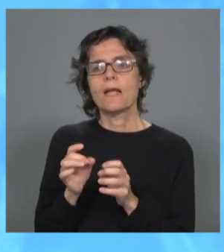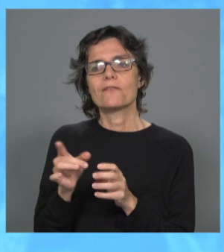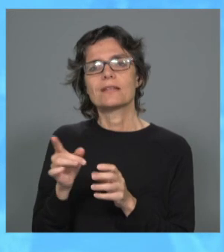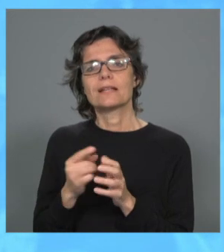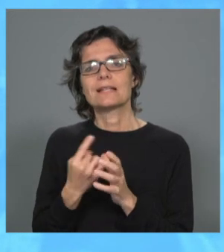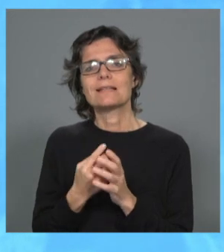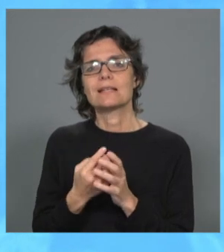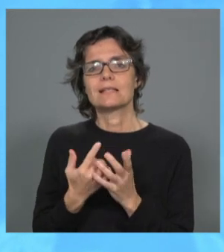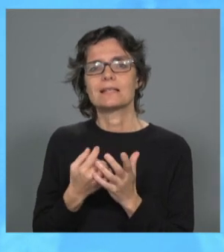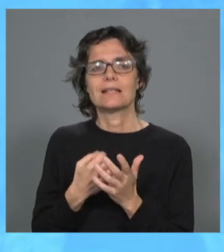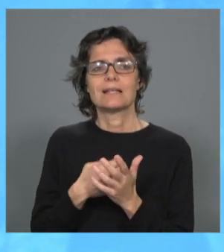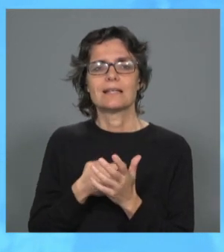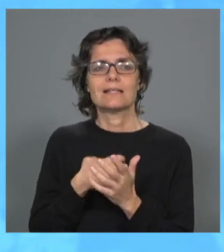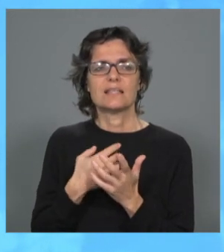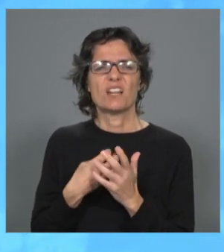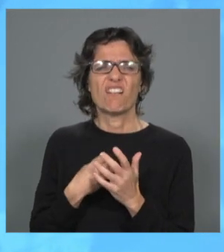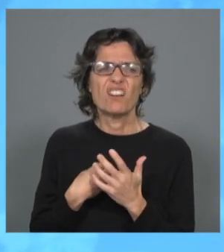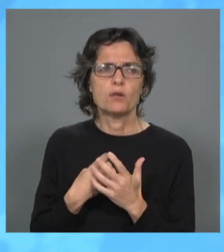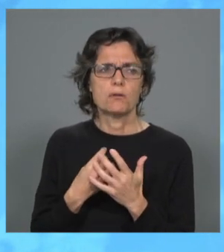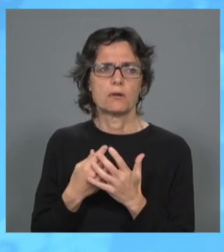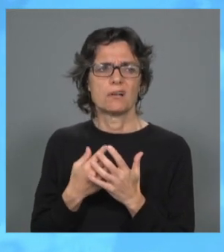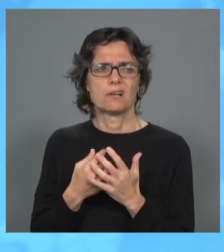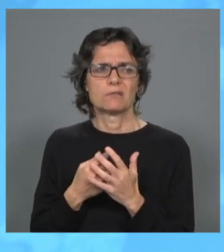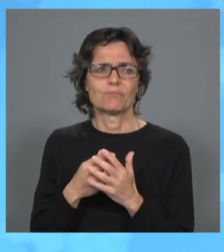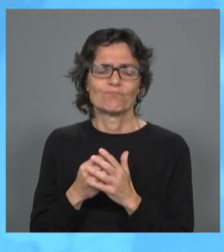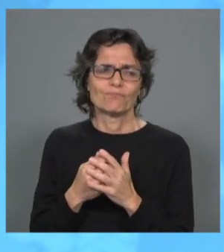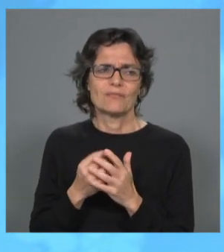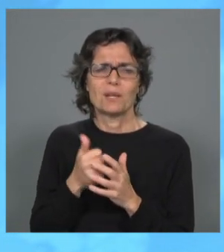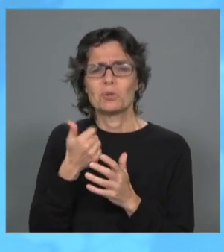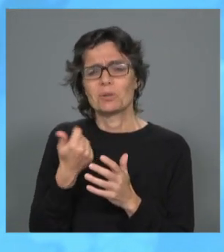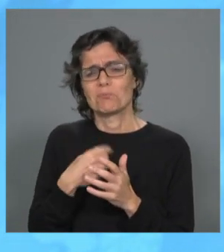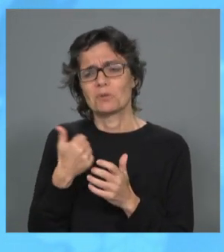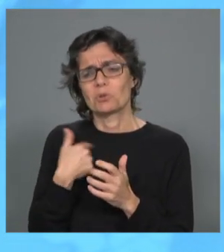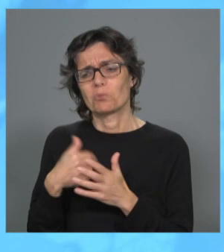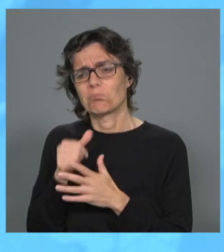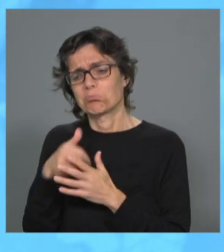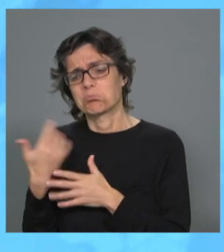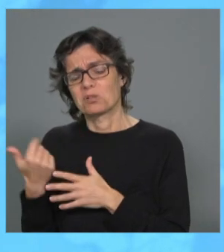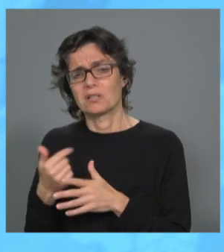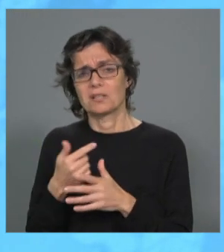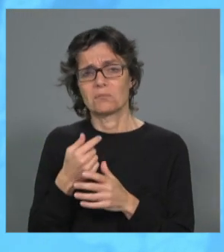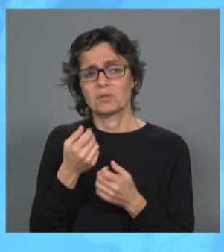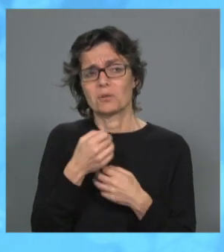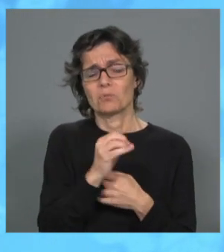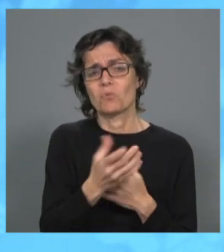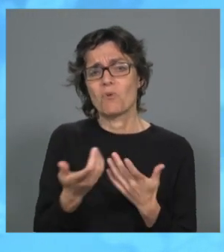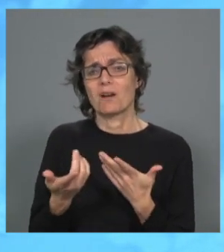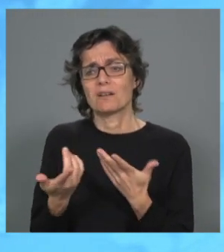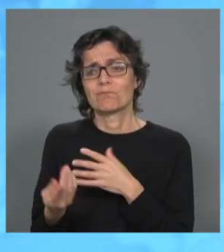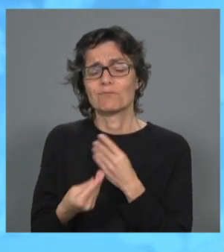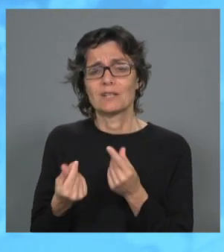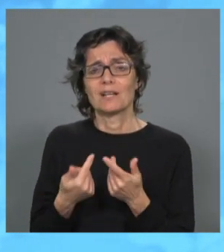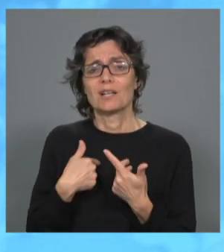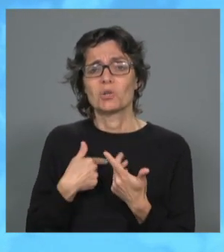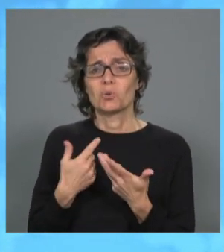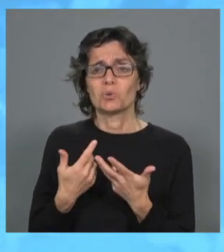menos sentir-se como um peso ou como um estorbo ou alguém que incomoda, porque eles ali felizmente não recebem, mas nós sabemos que